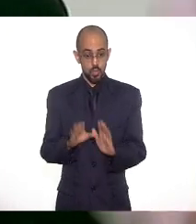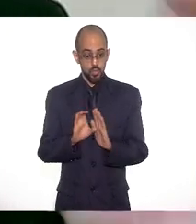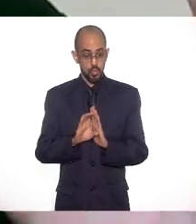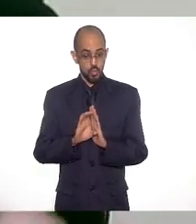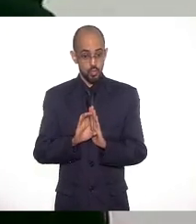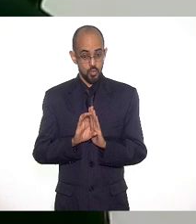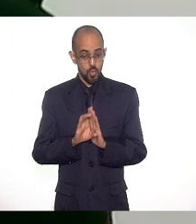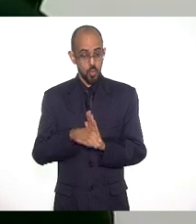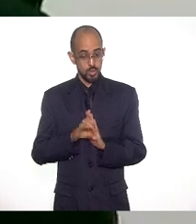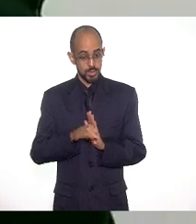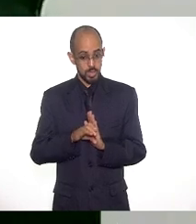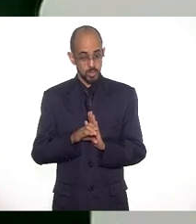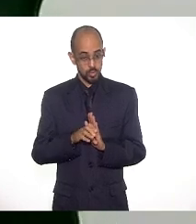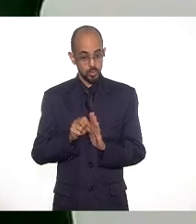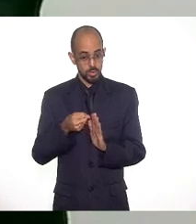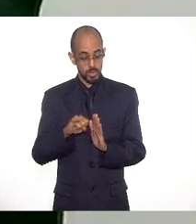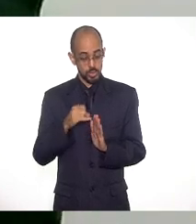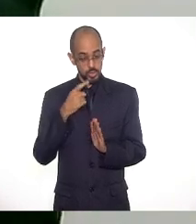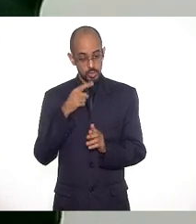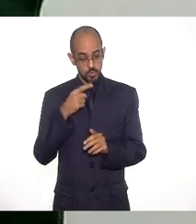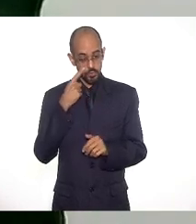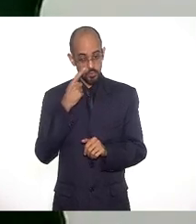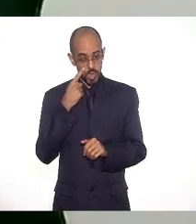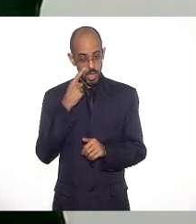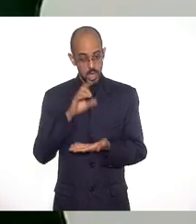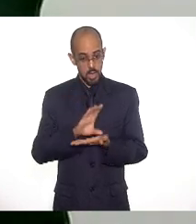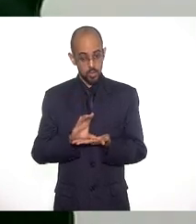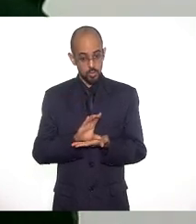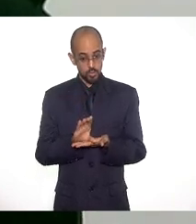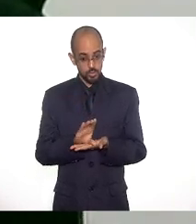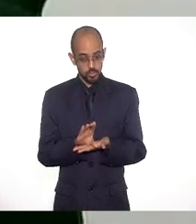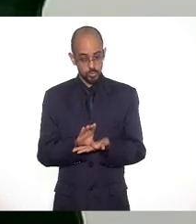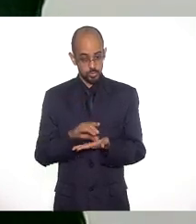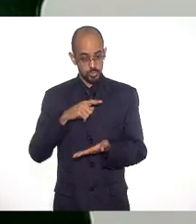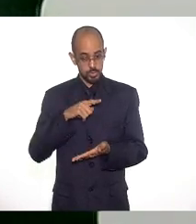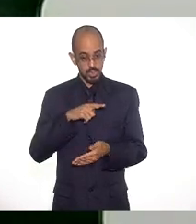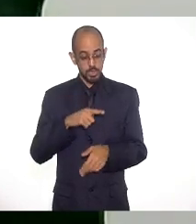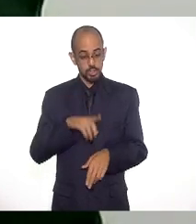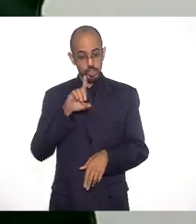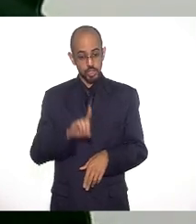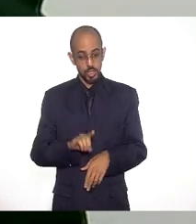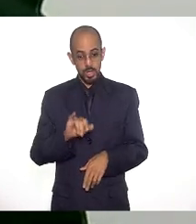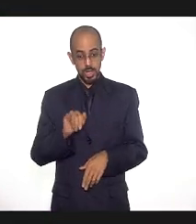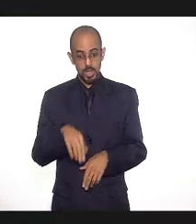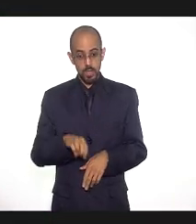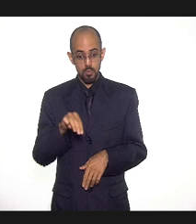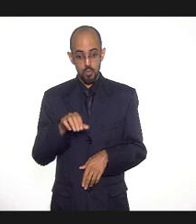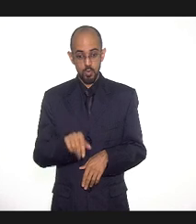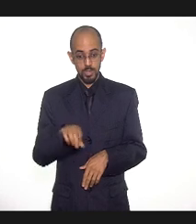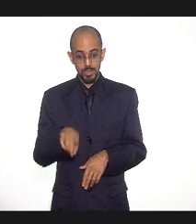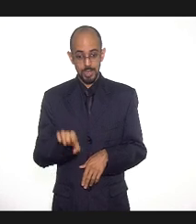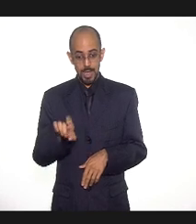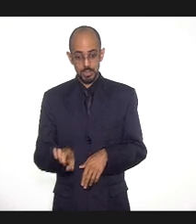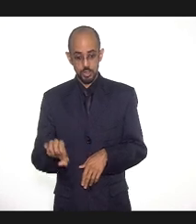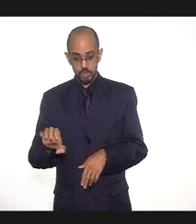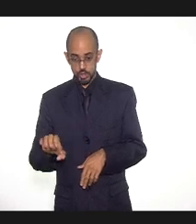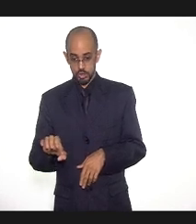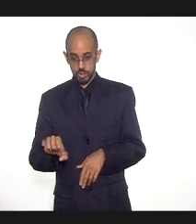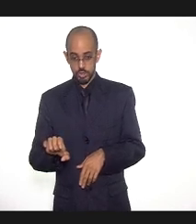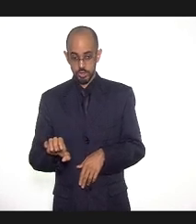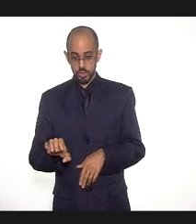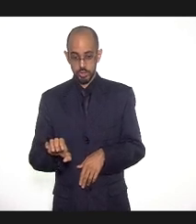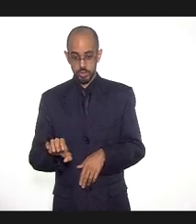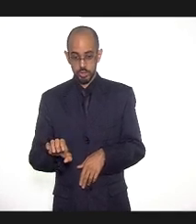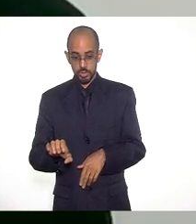constitucional... que tem o direito à imunidade, Nós estamos falando de imunidade no